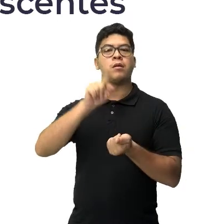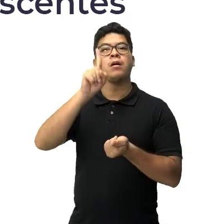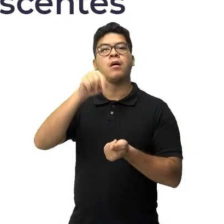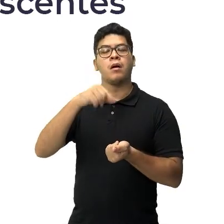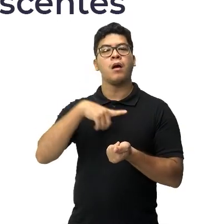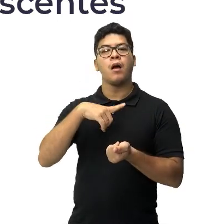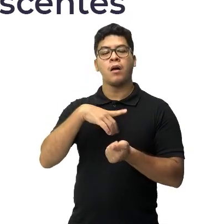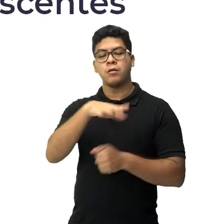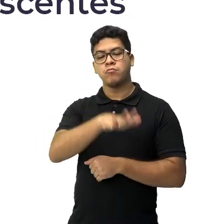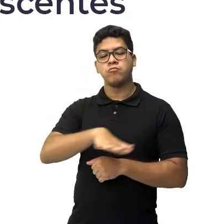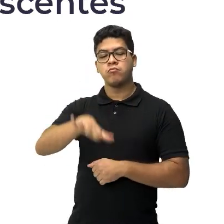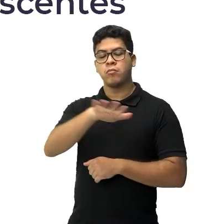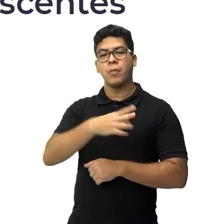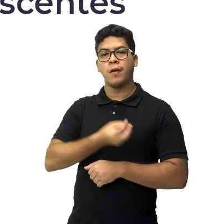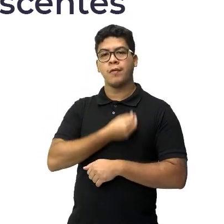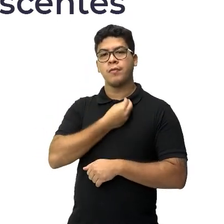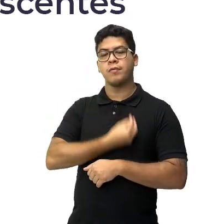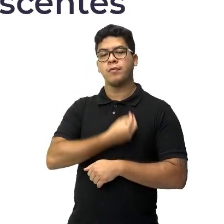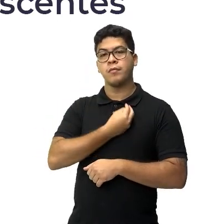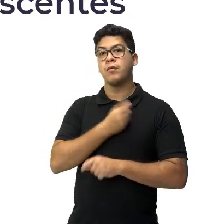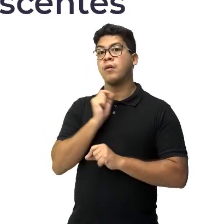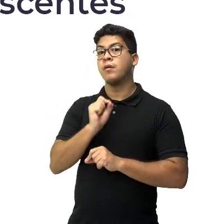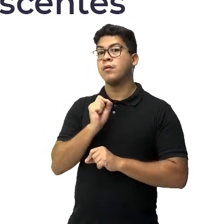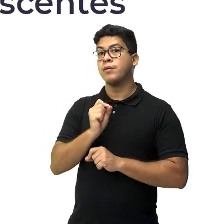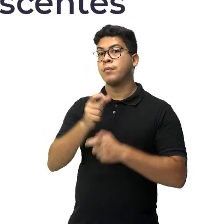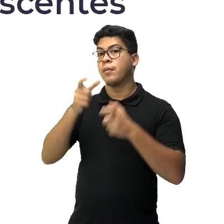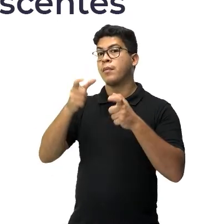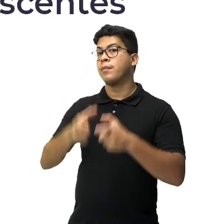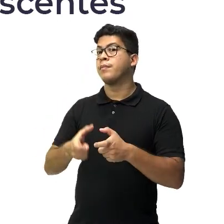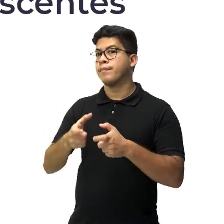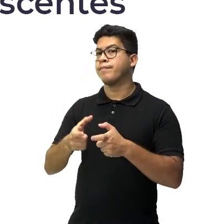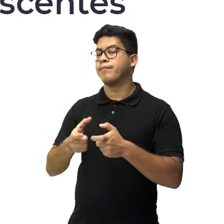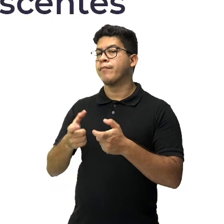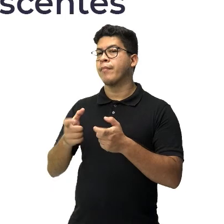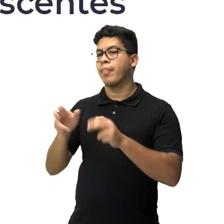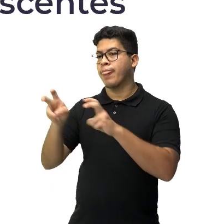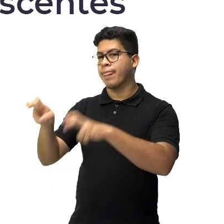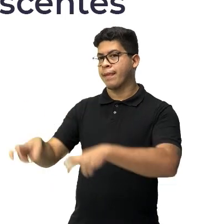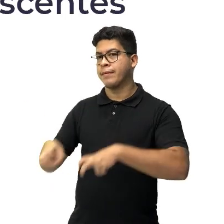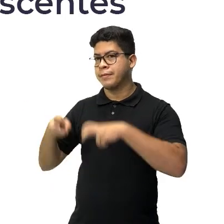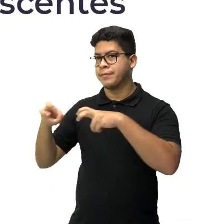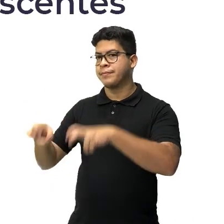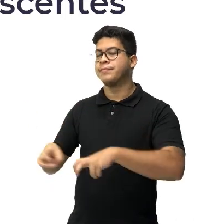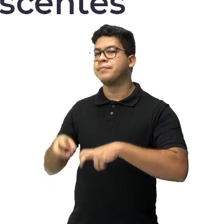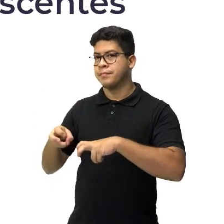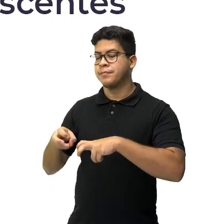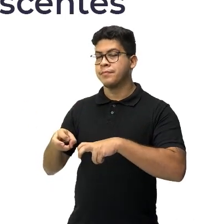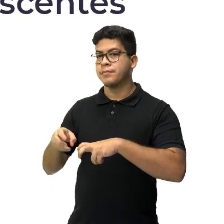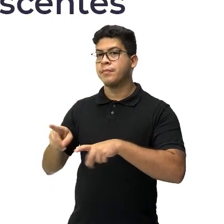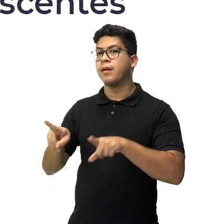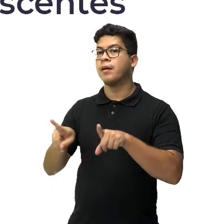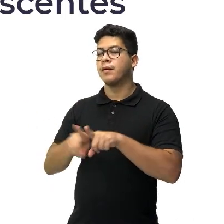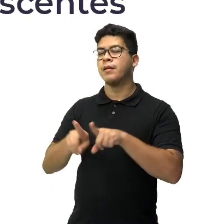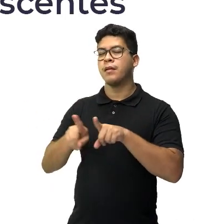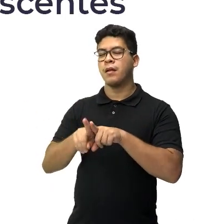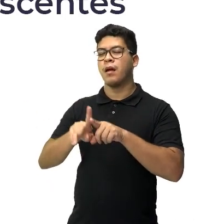vive no campo, isto é, na zona rural. Os remanescentes dos quilombos, não é isso?